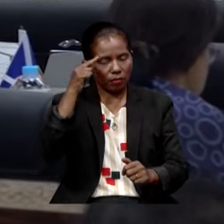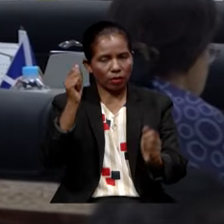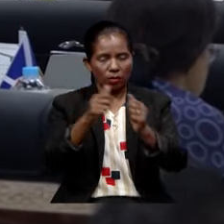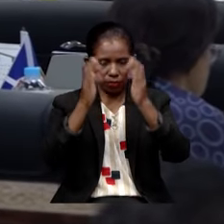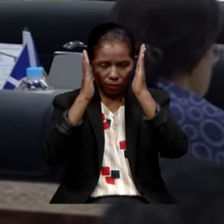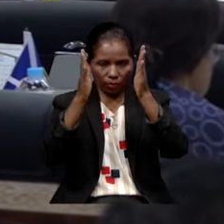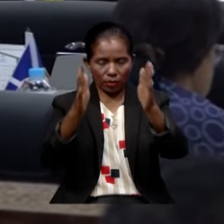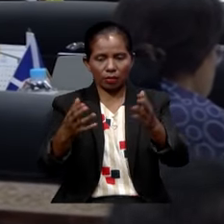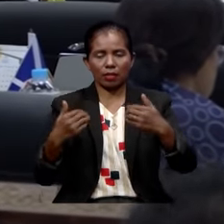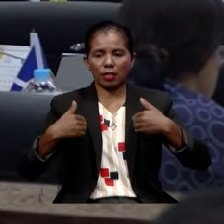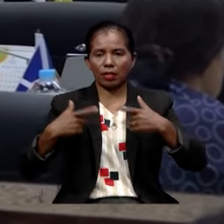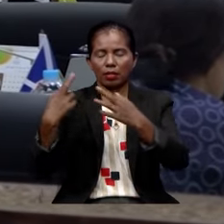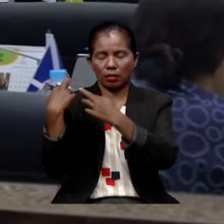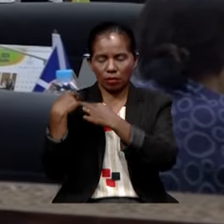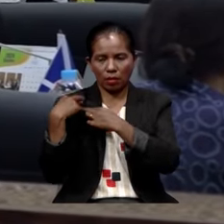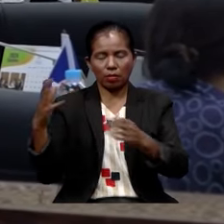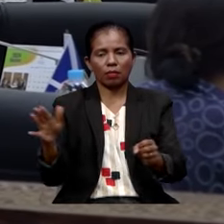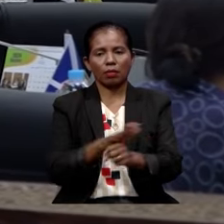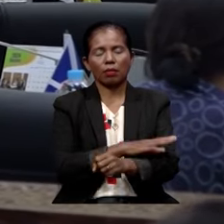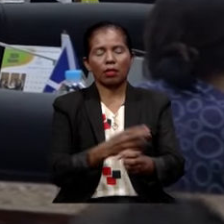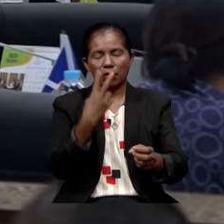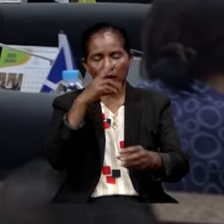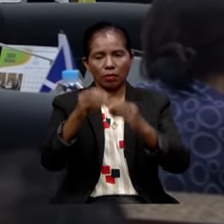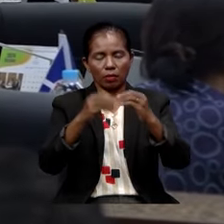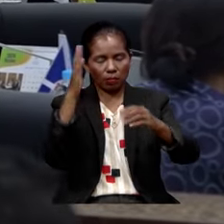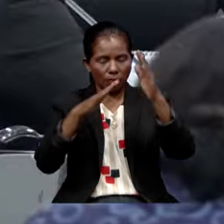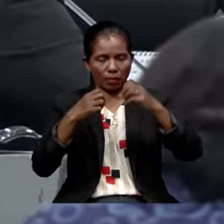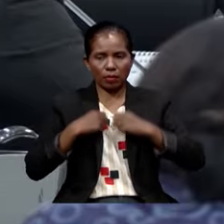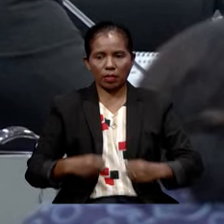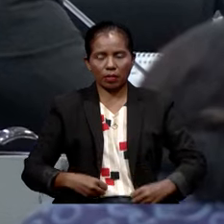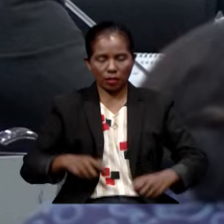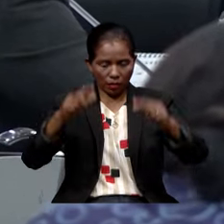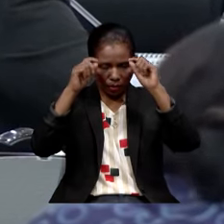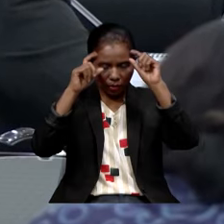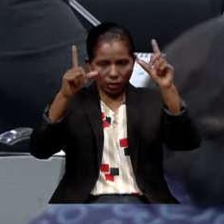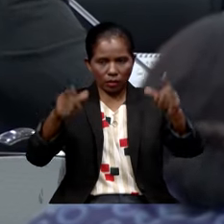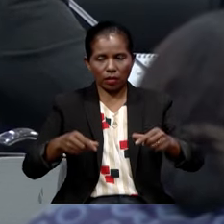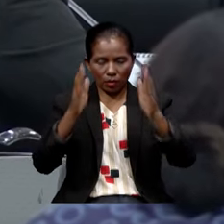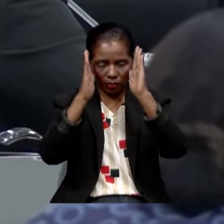seriedade e responsabilidade máximo a tu resolve problema de saúde e Timor-Leste,